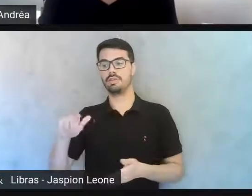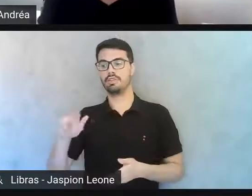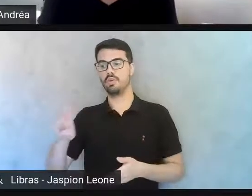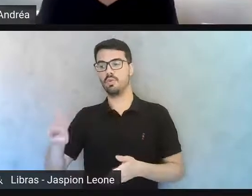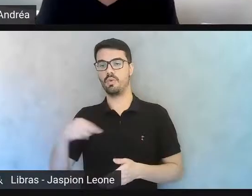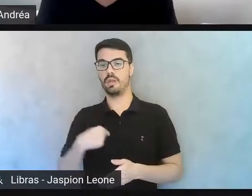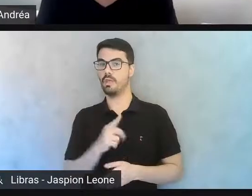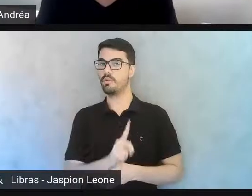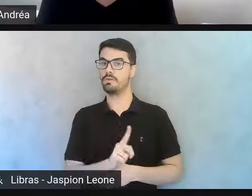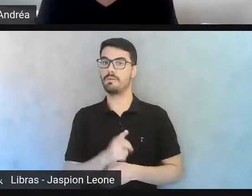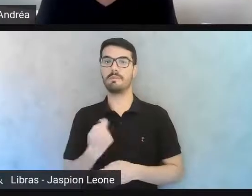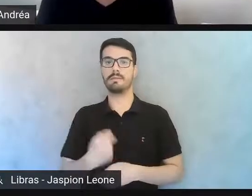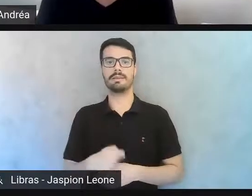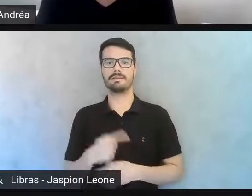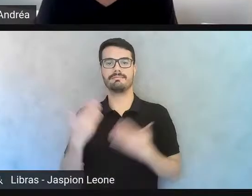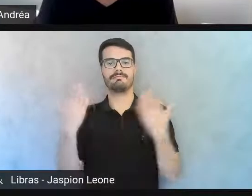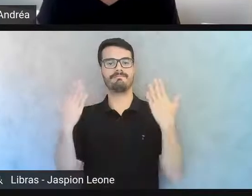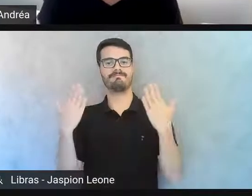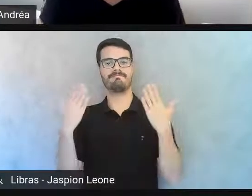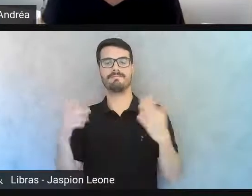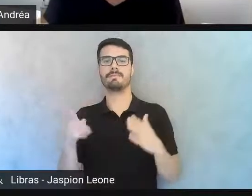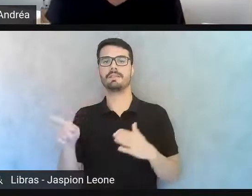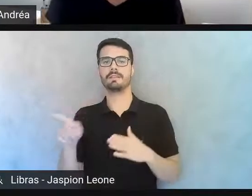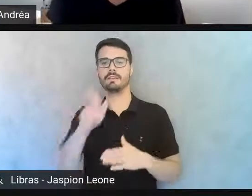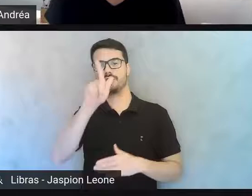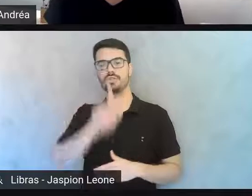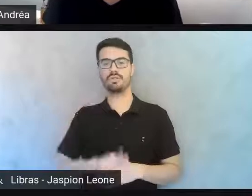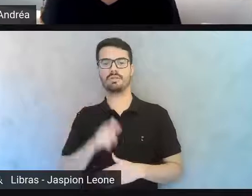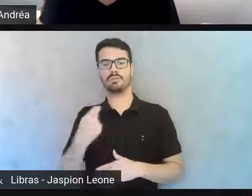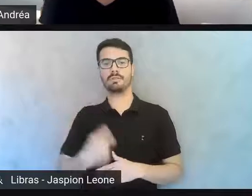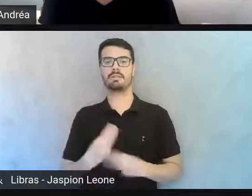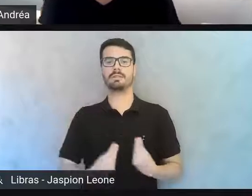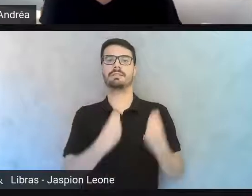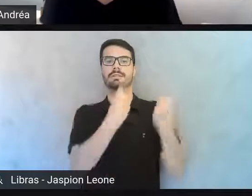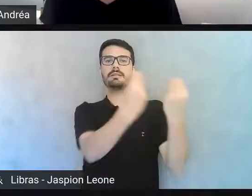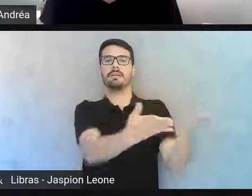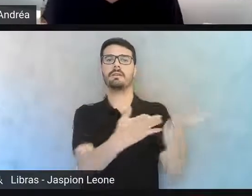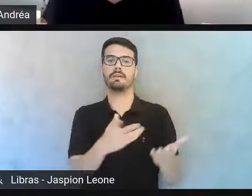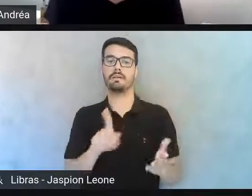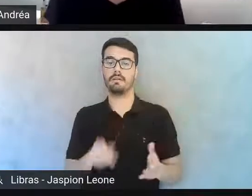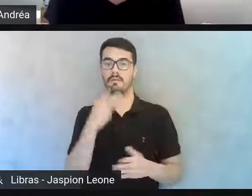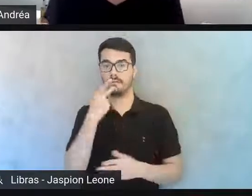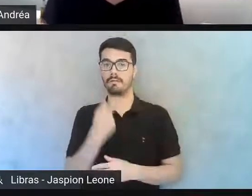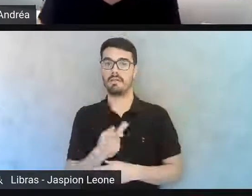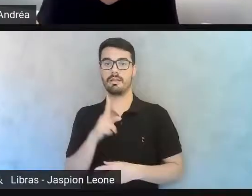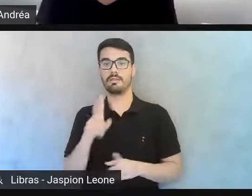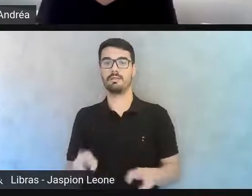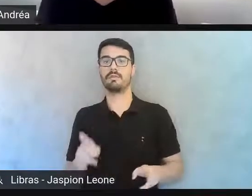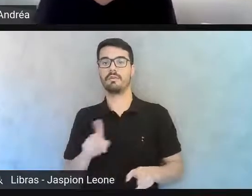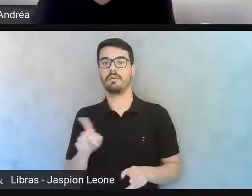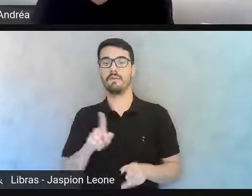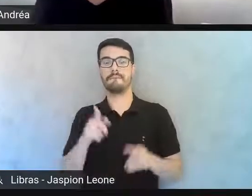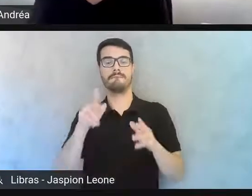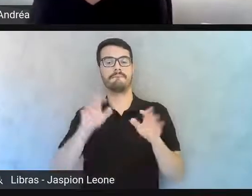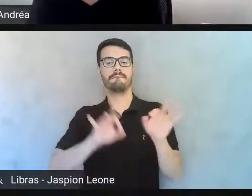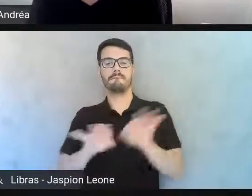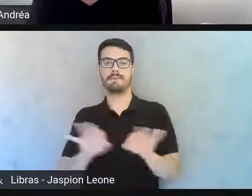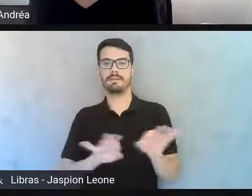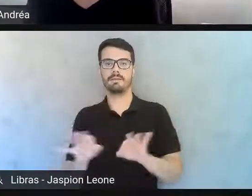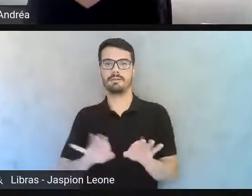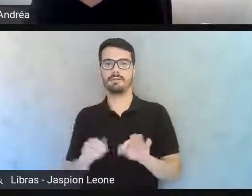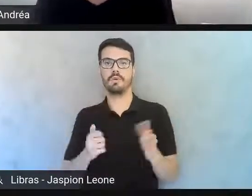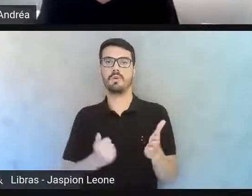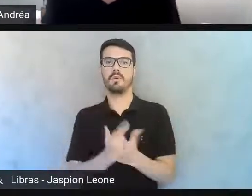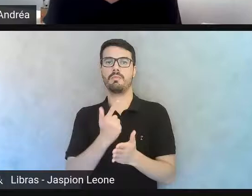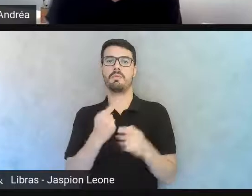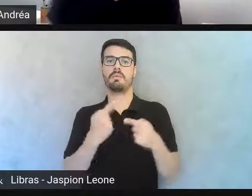sopesado muito bem, porque o gestor, às vezes, tem que entregar. Eu não estou falando, como o João disse muito bem, que ele não fez um planejamento e comprou porque queria